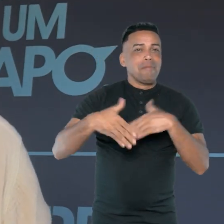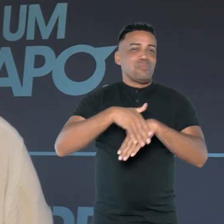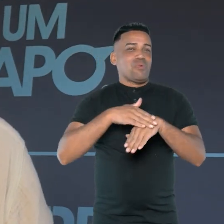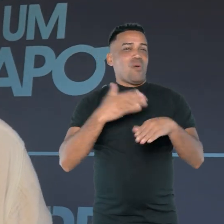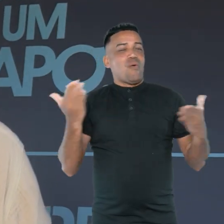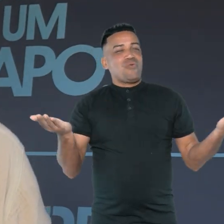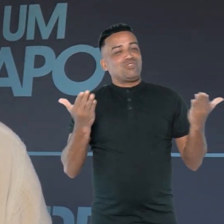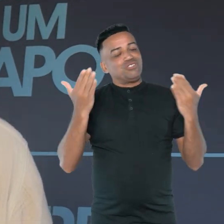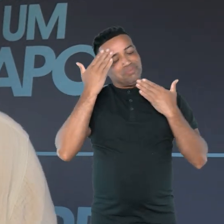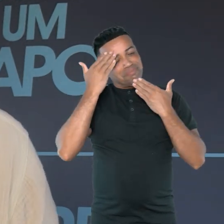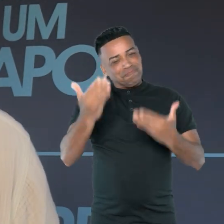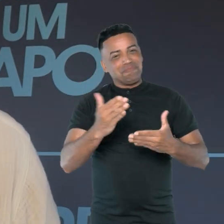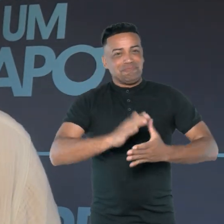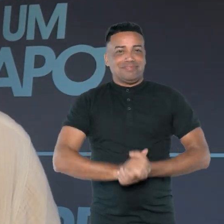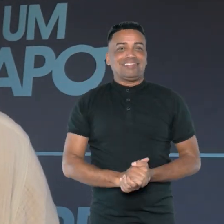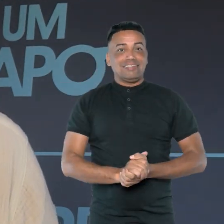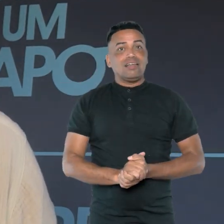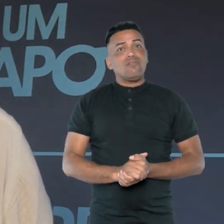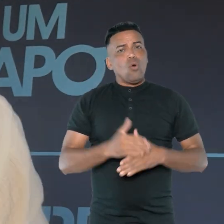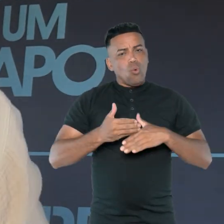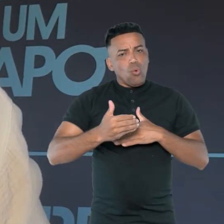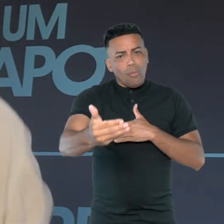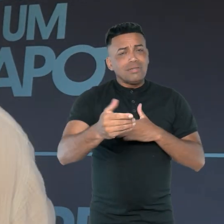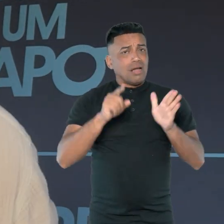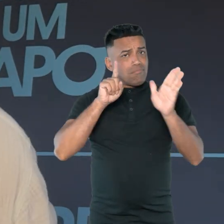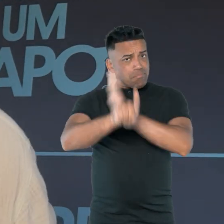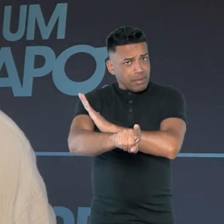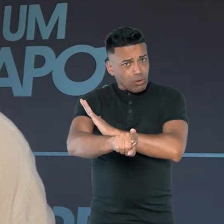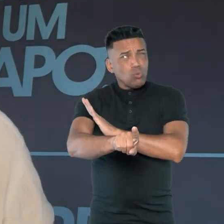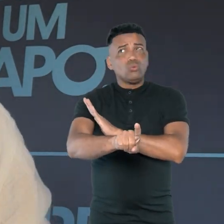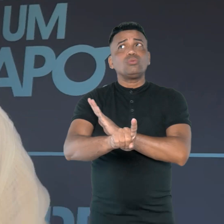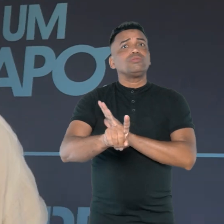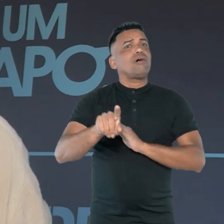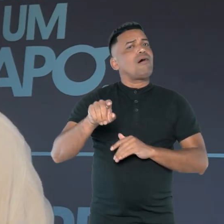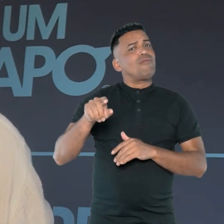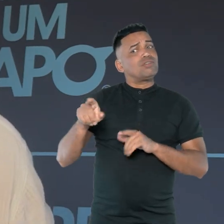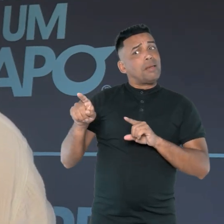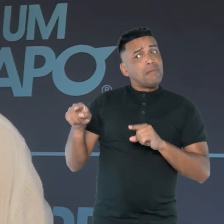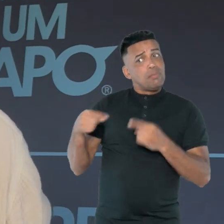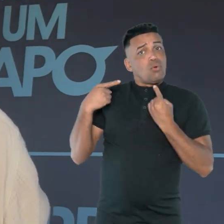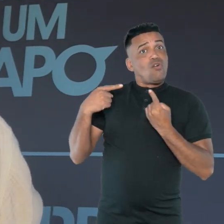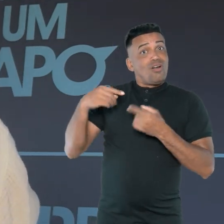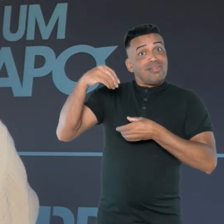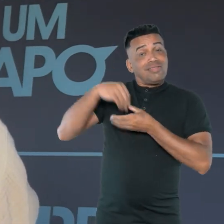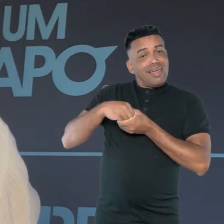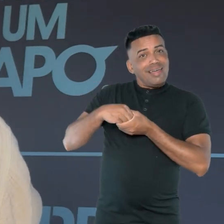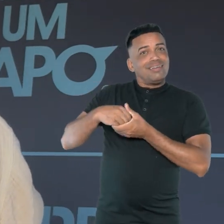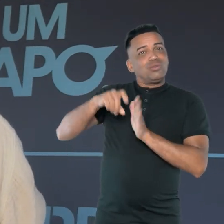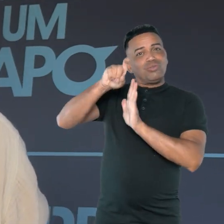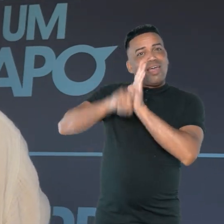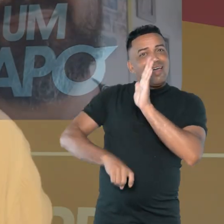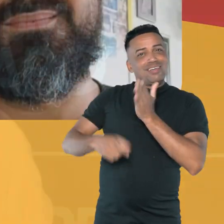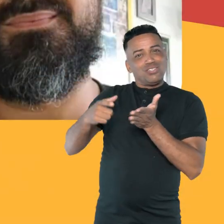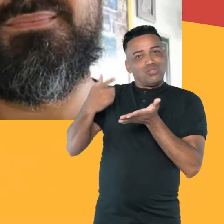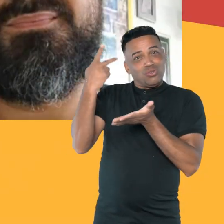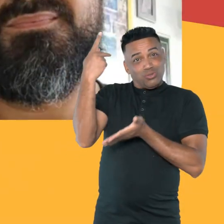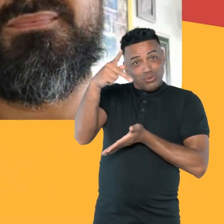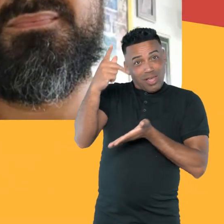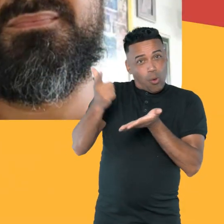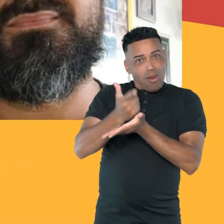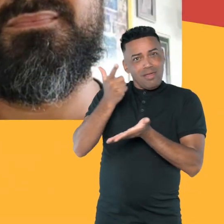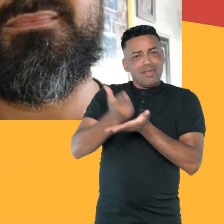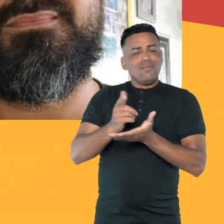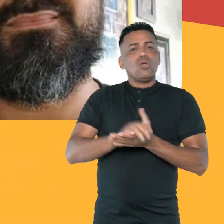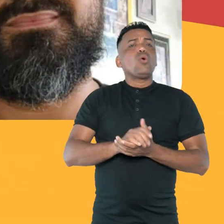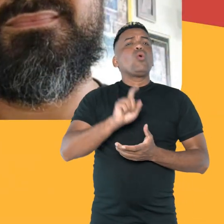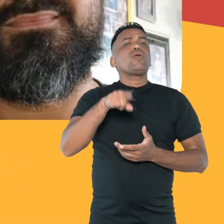aqui com a gente. Eu vou começar com uma pergunta que você mesmo me provoca em um dos seus livros, que é: o que é ser